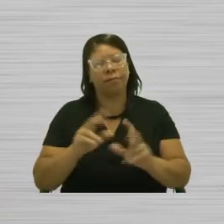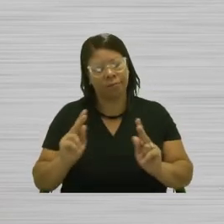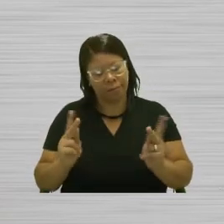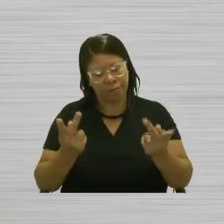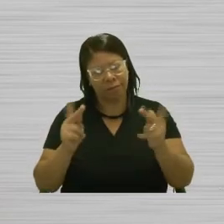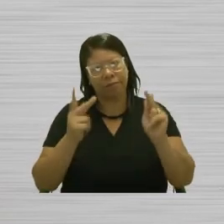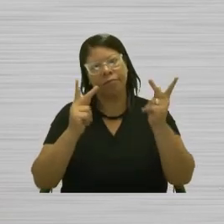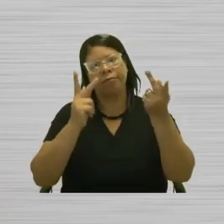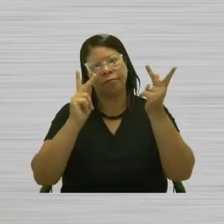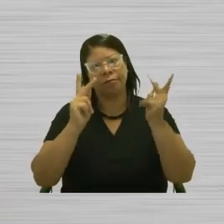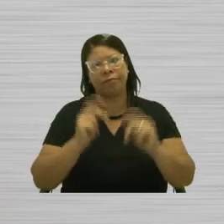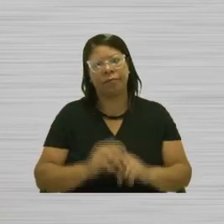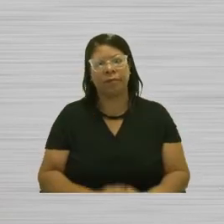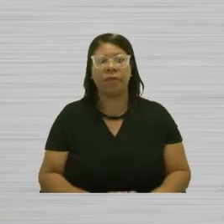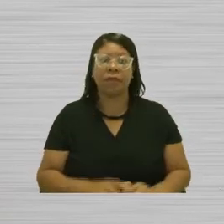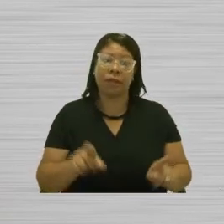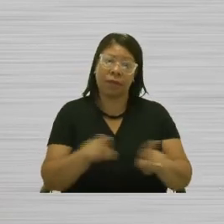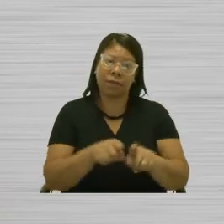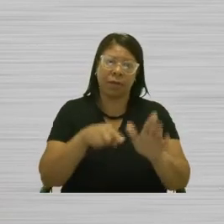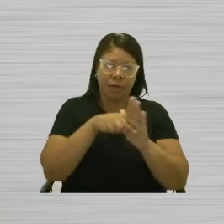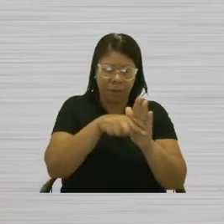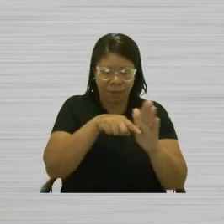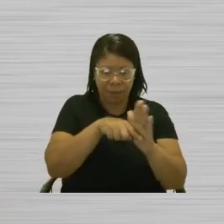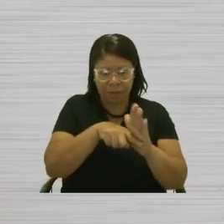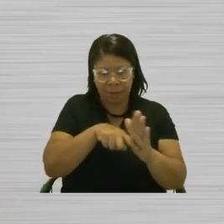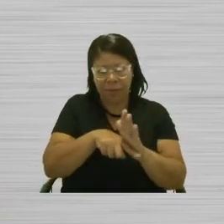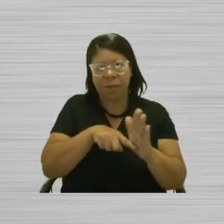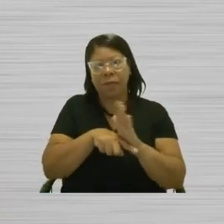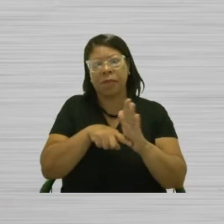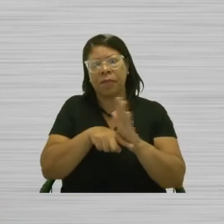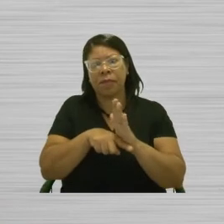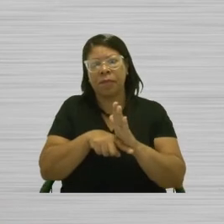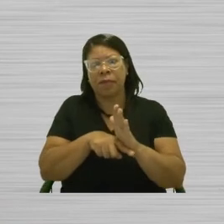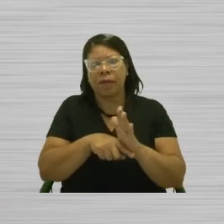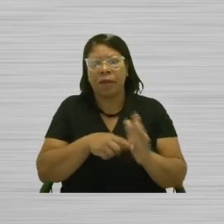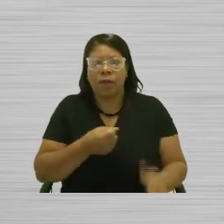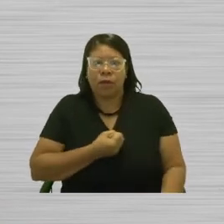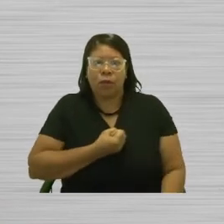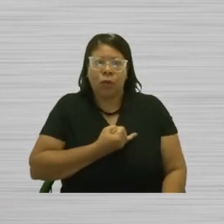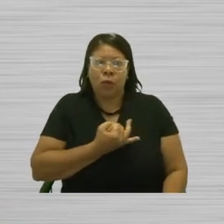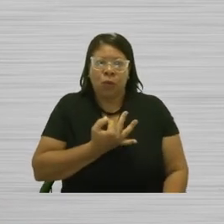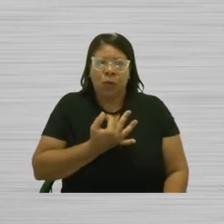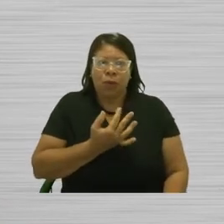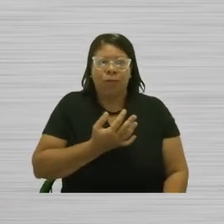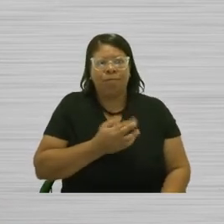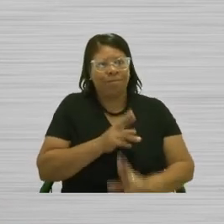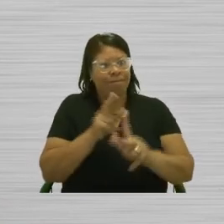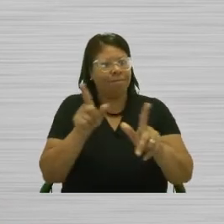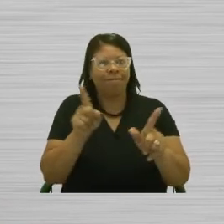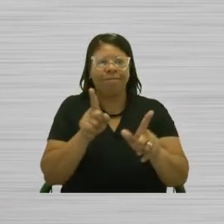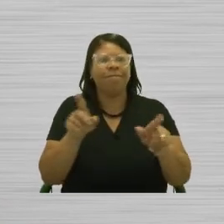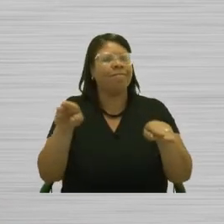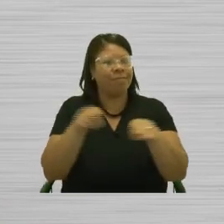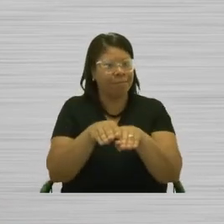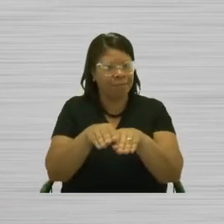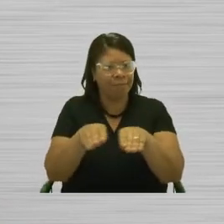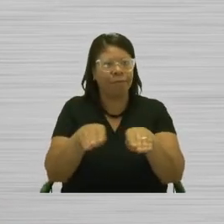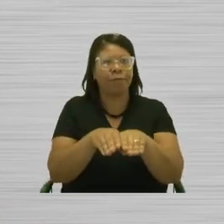Na parte de exames, a gente olha e vê que o número também não fica muito diferente, né?